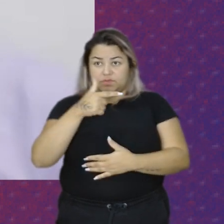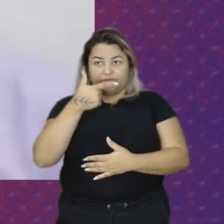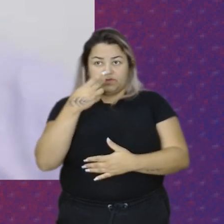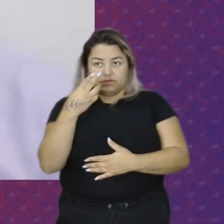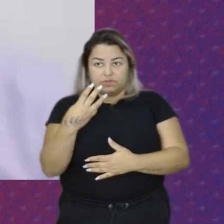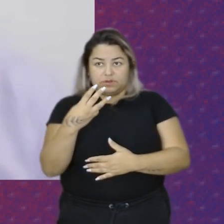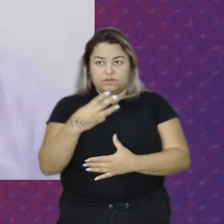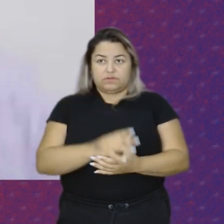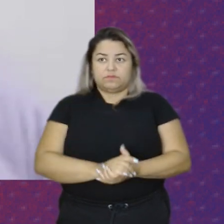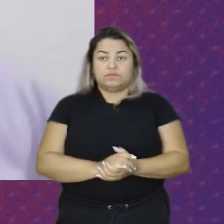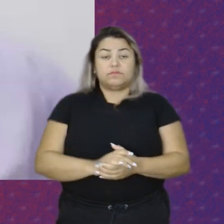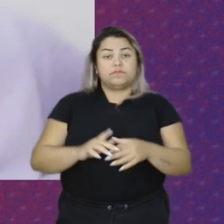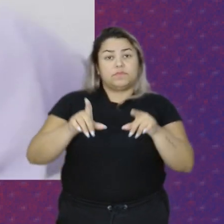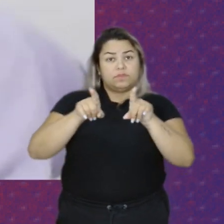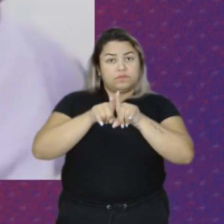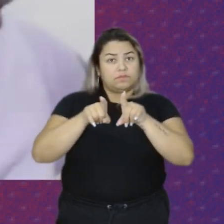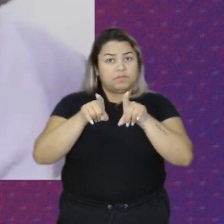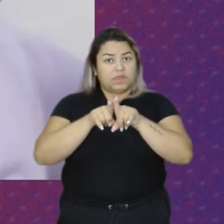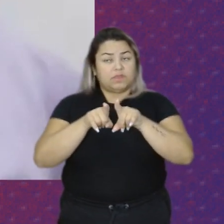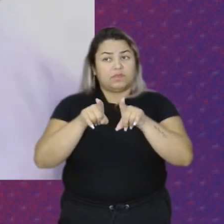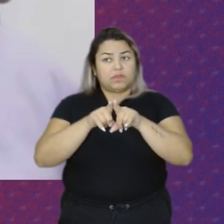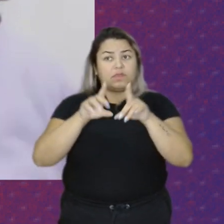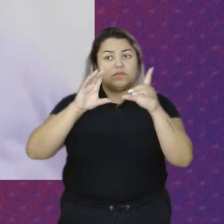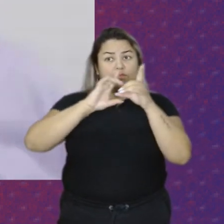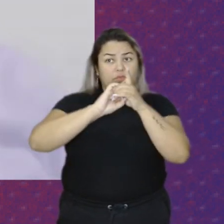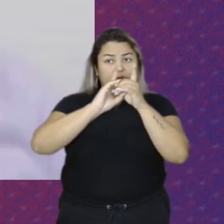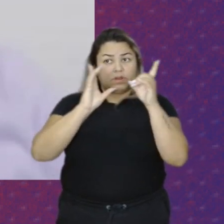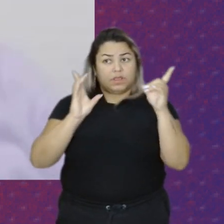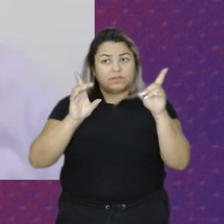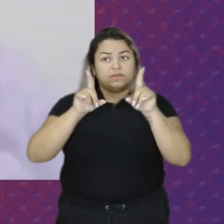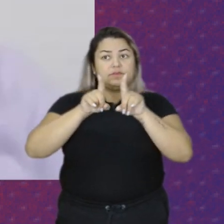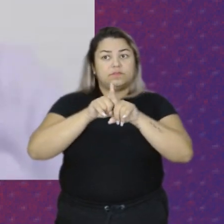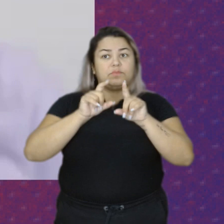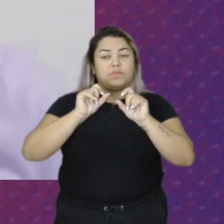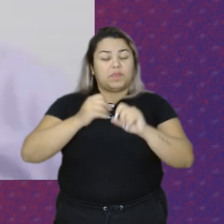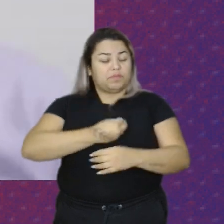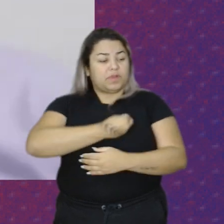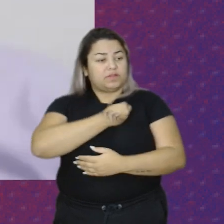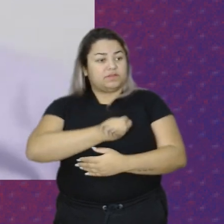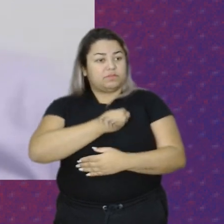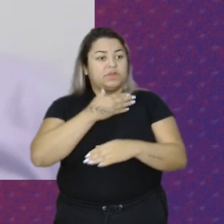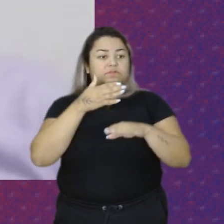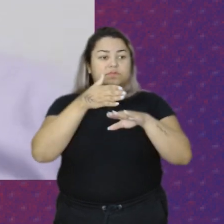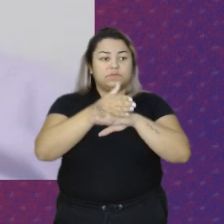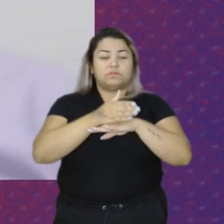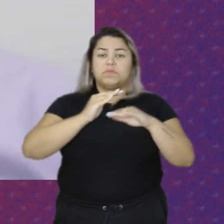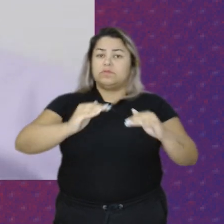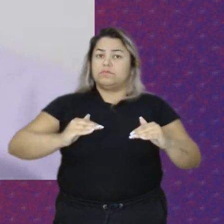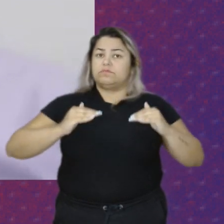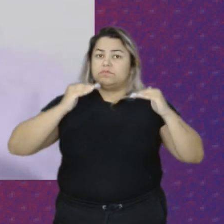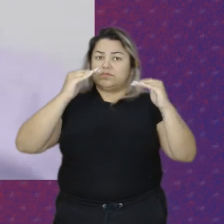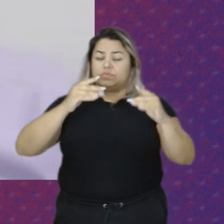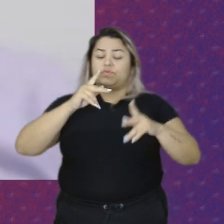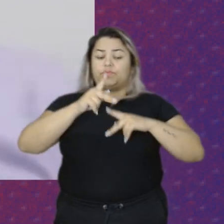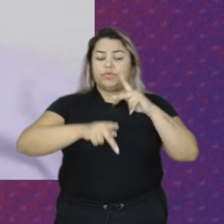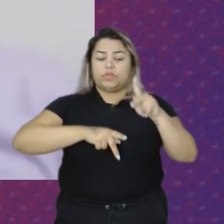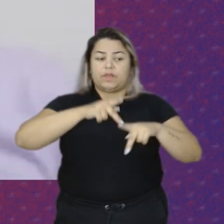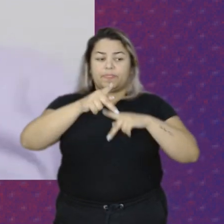2023, que é democracia participativa e soberania